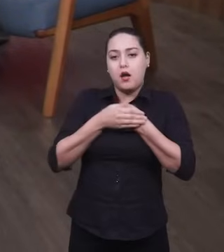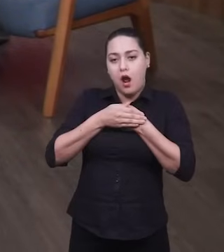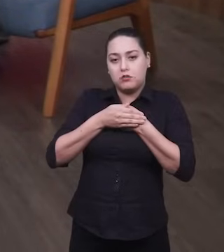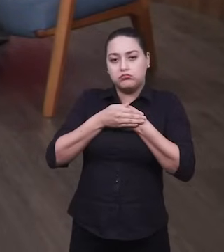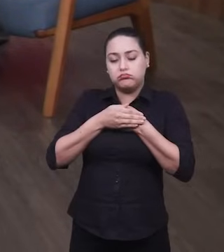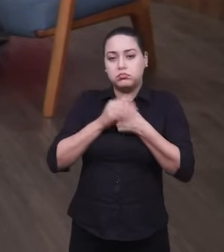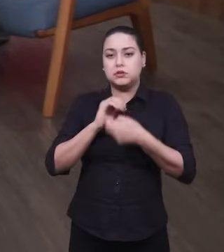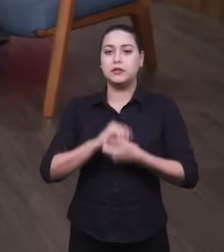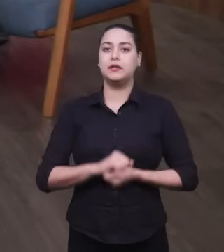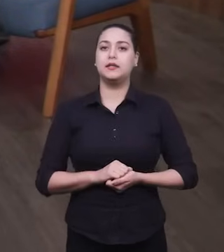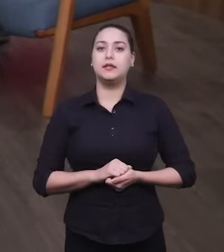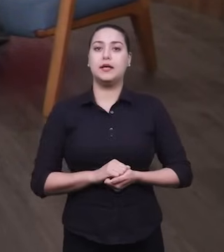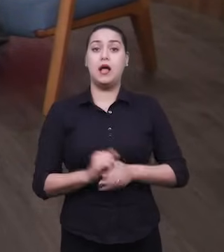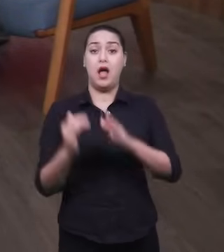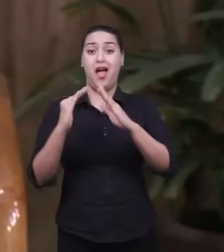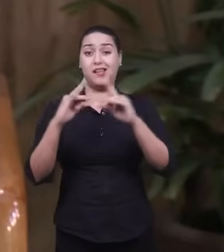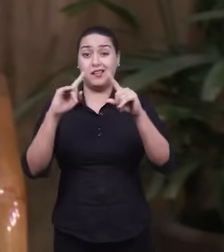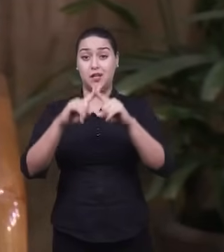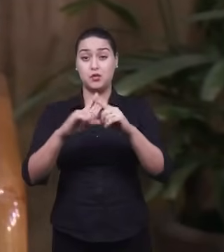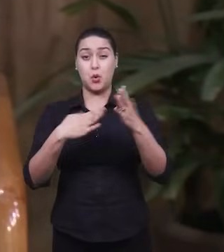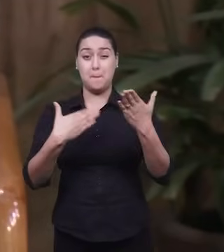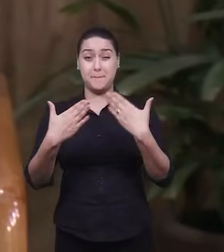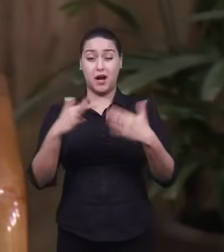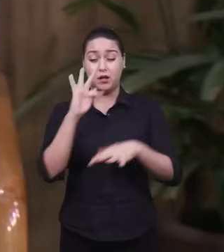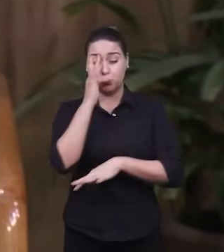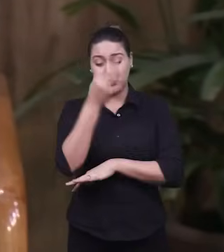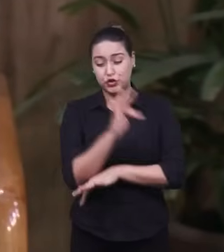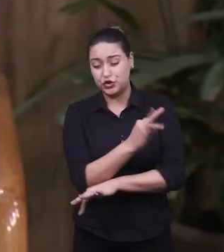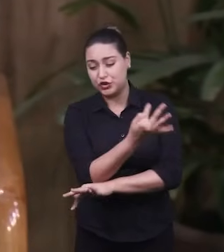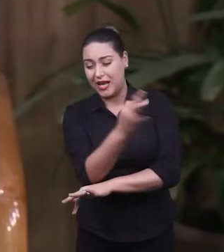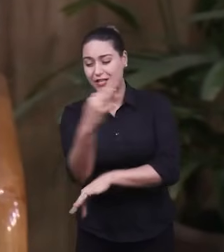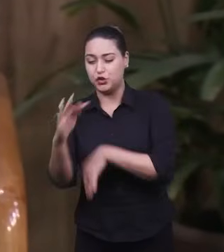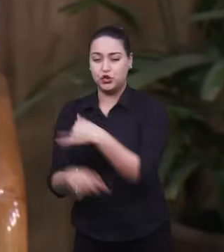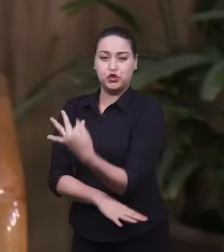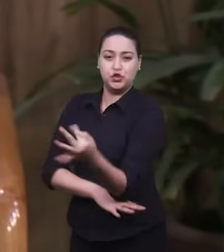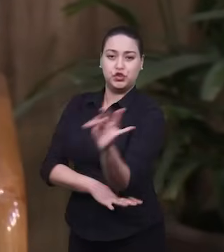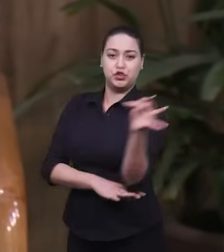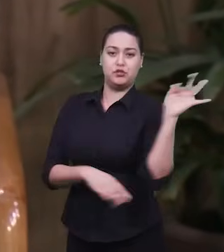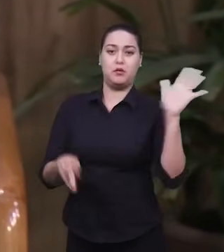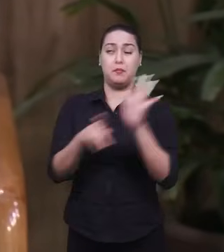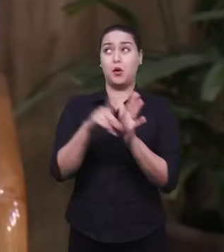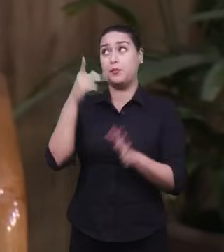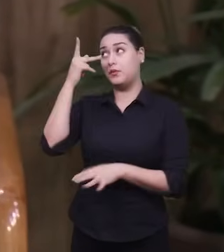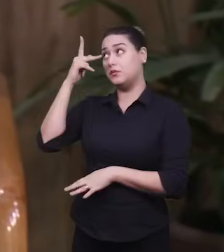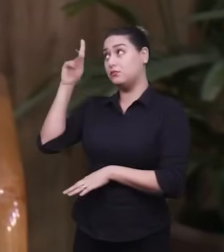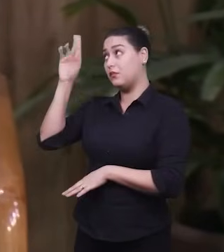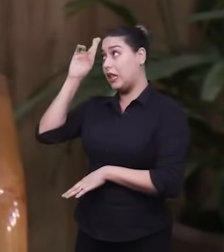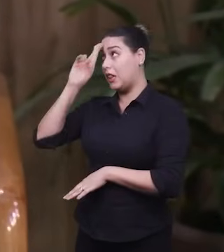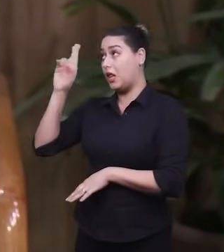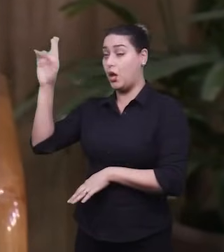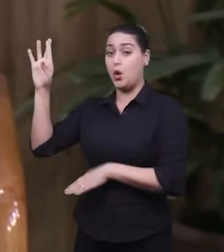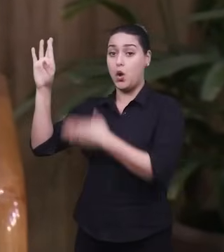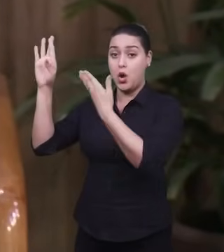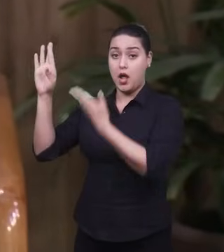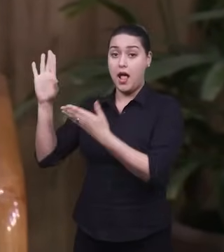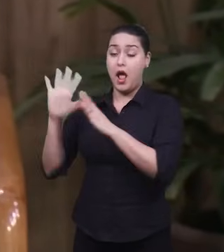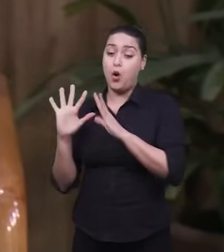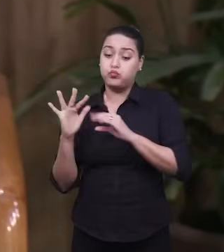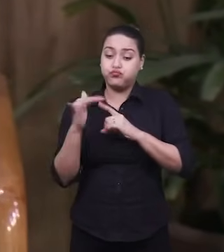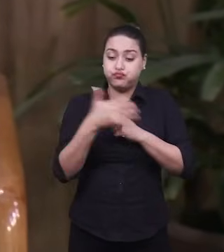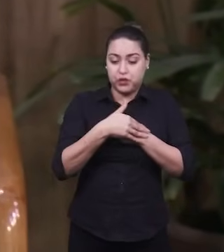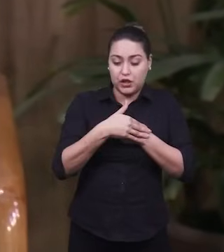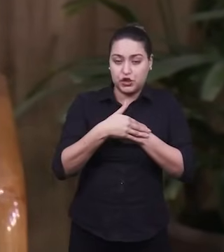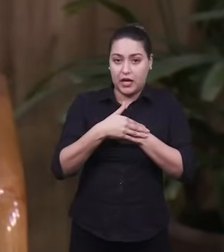essa igreja que é o jardim, que é dele, que pertence a ele, é uma igreja, é um